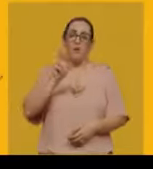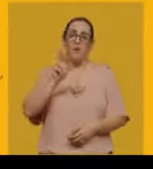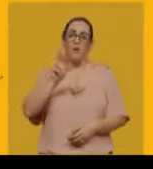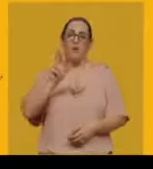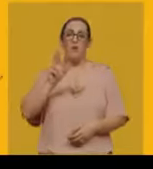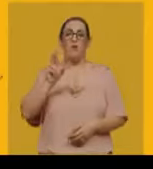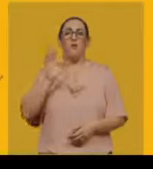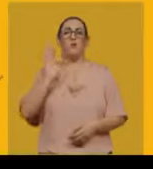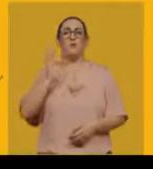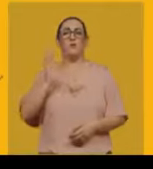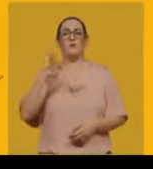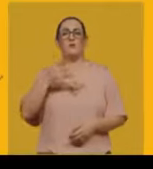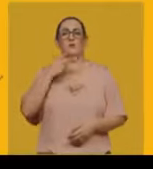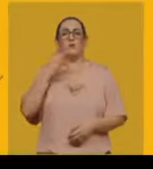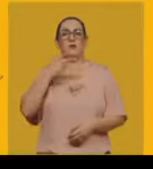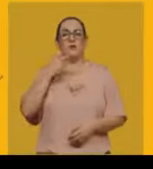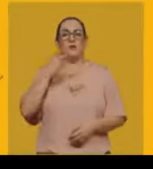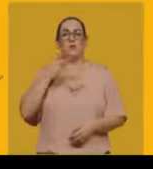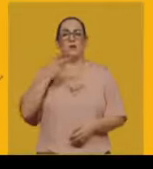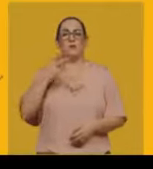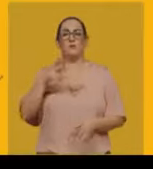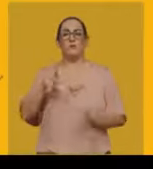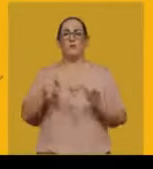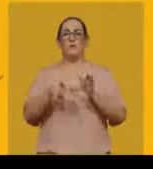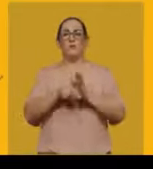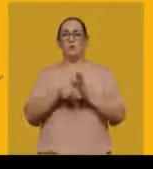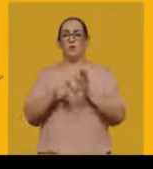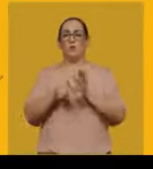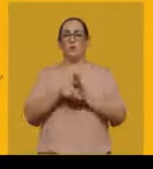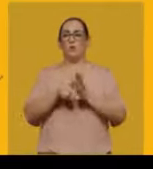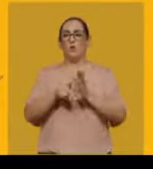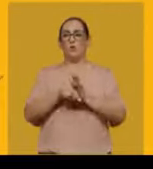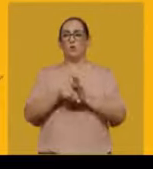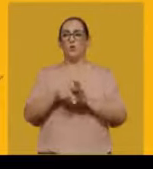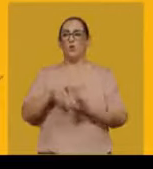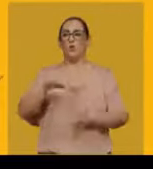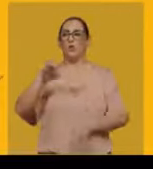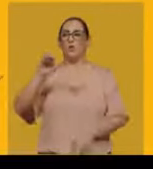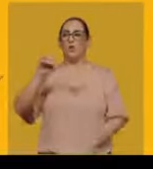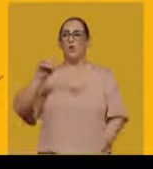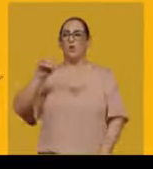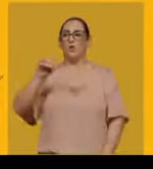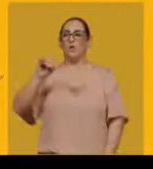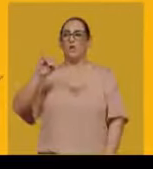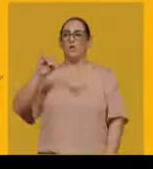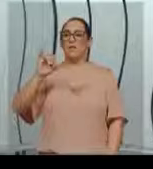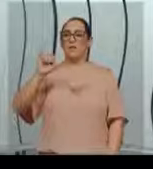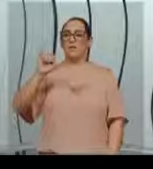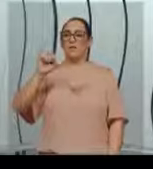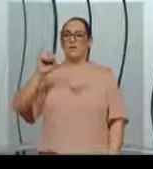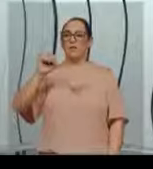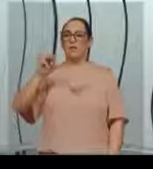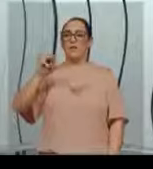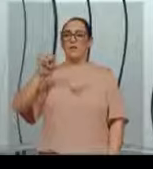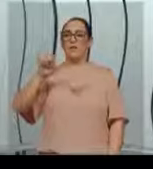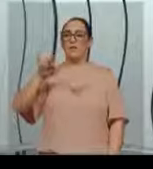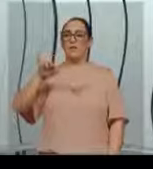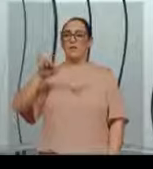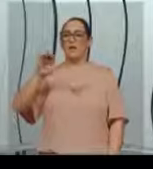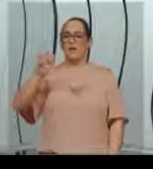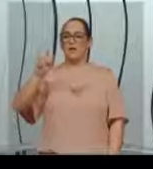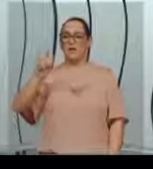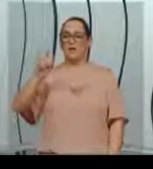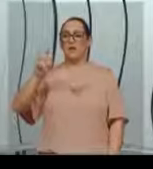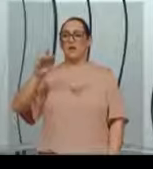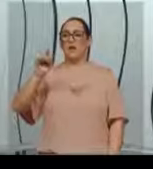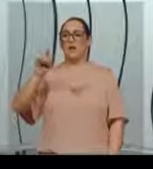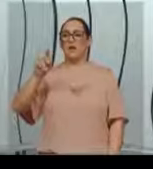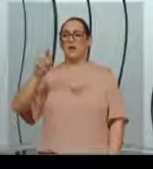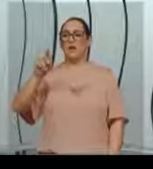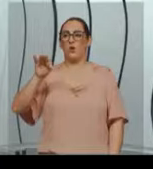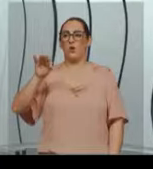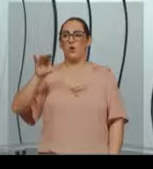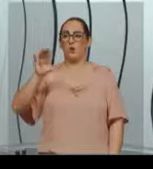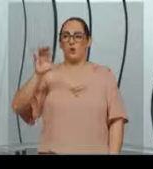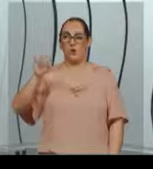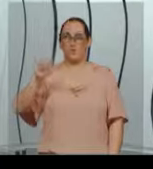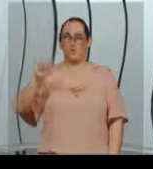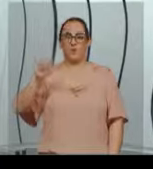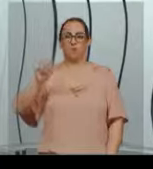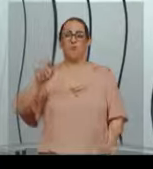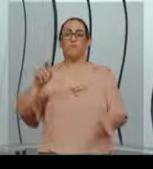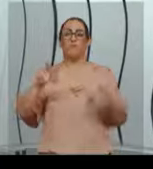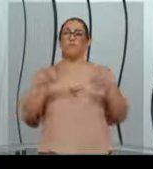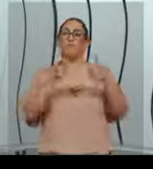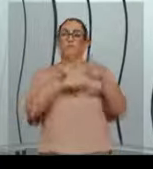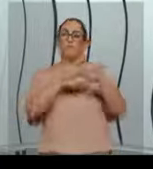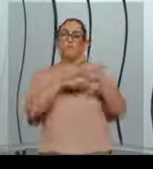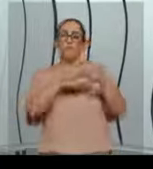muito sobre os estereoisômeros ópticos, a isomeria óptica, ok? Então, primeiro eu vou ler a definição